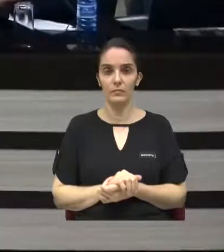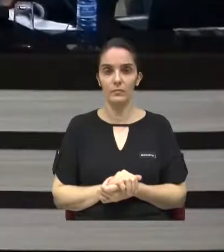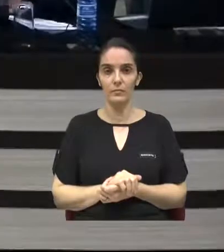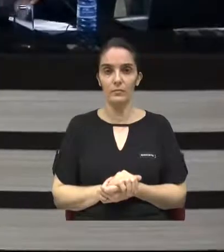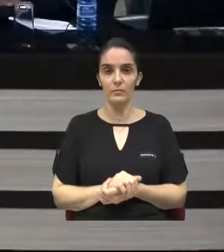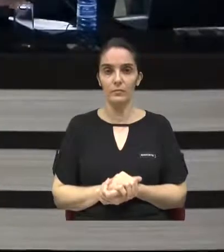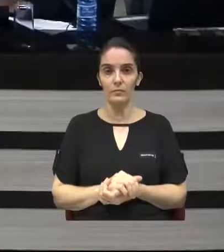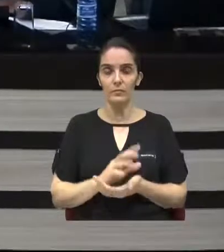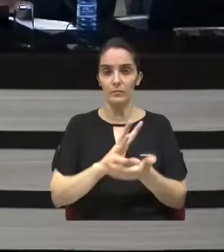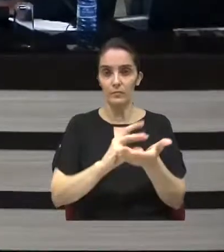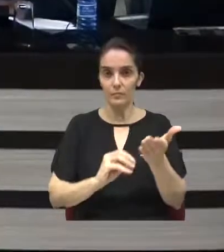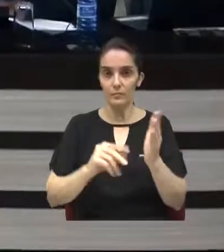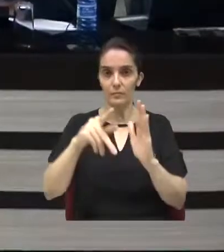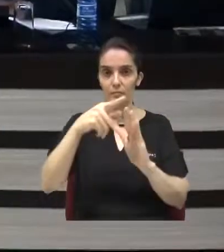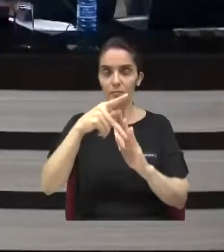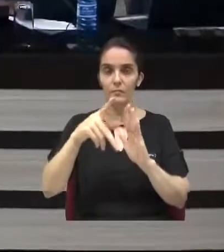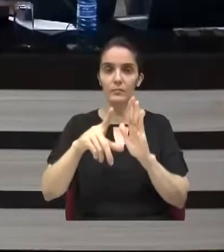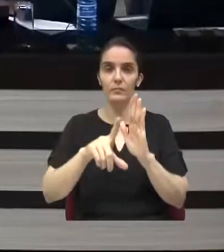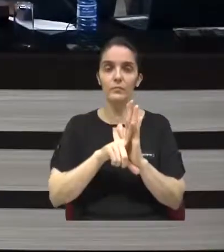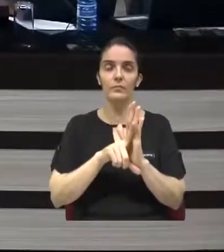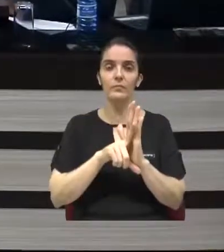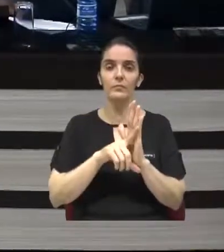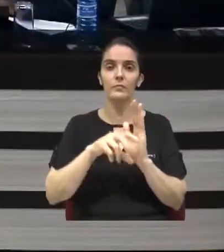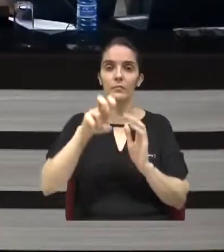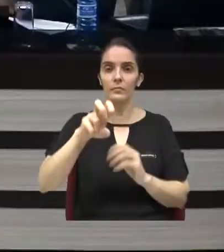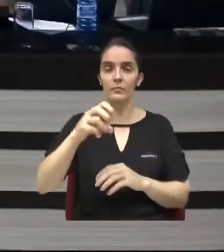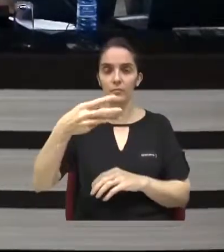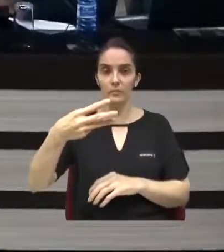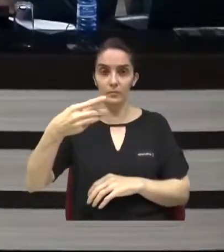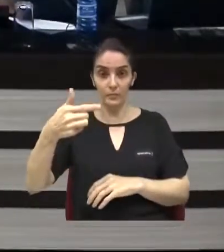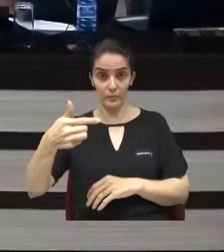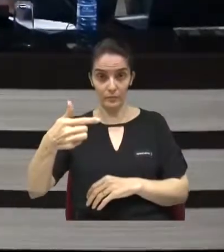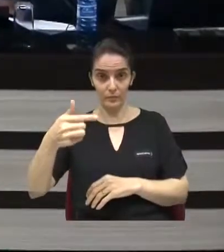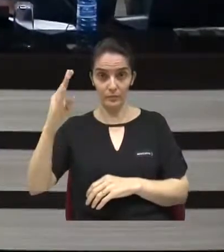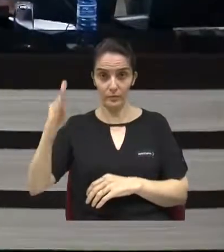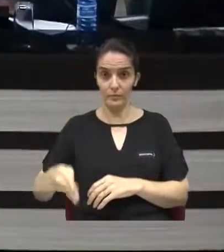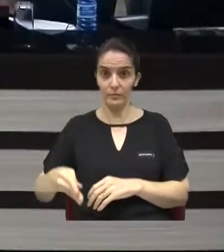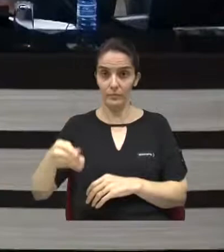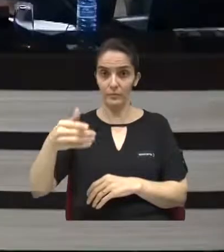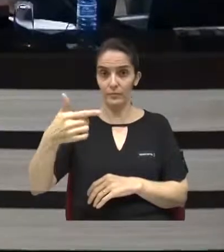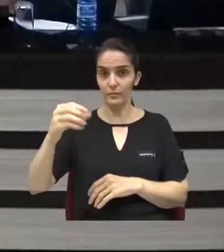Segue a cópia da Lei Complementar 532 de 2010.